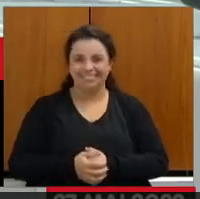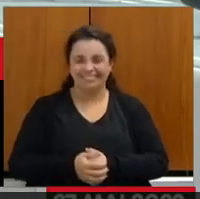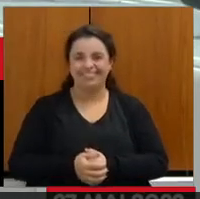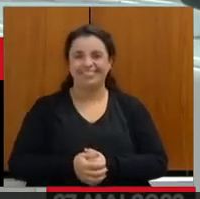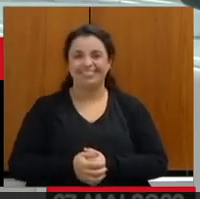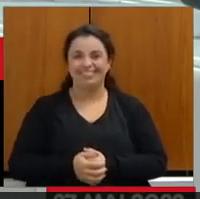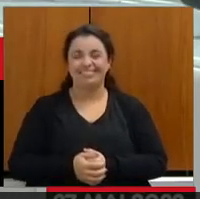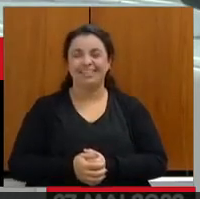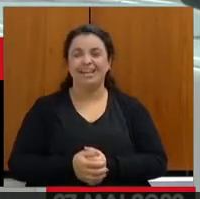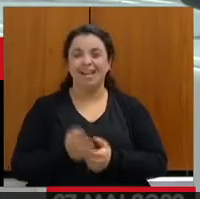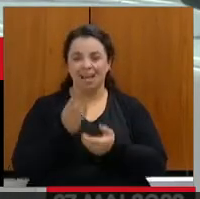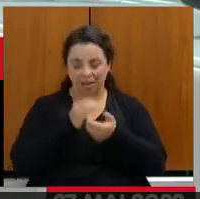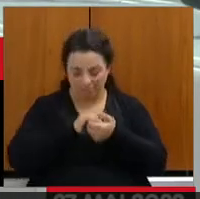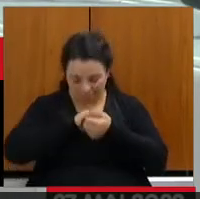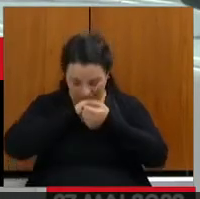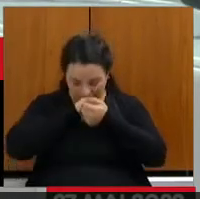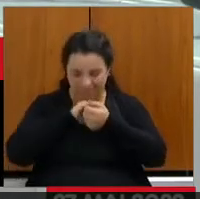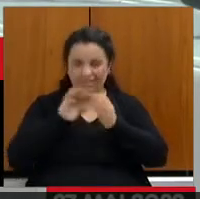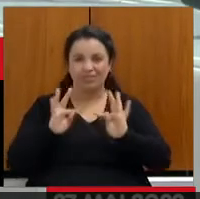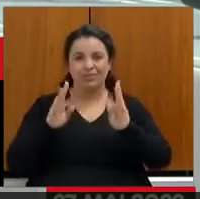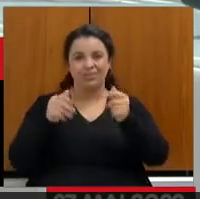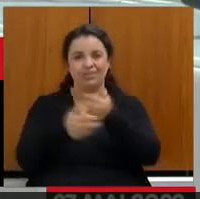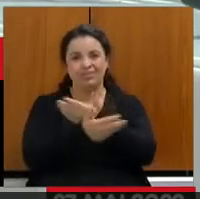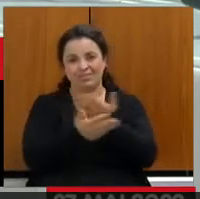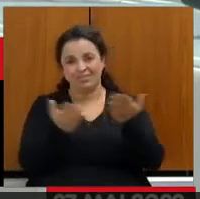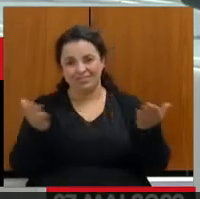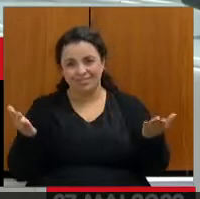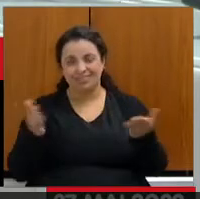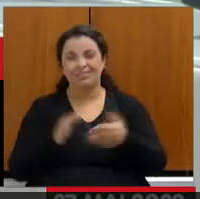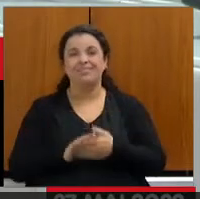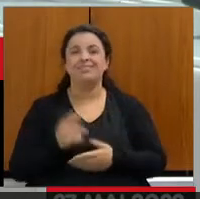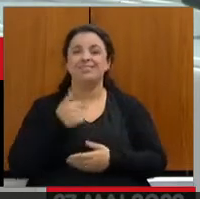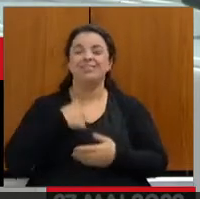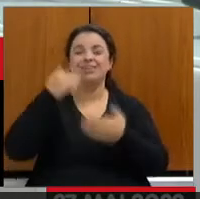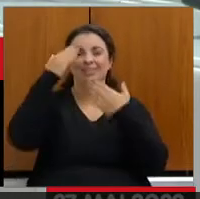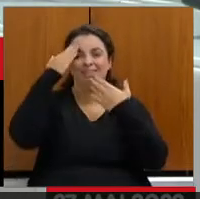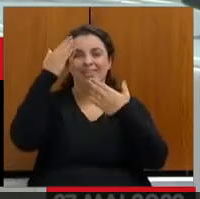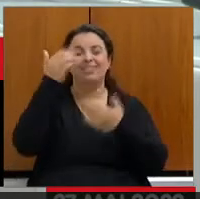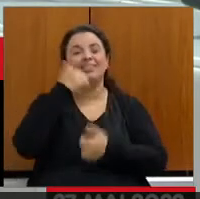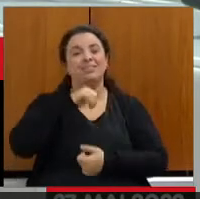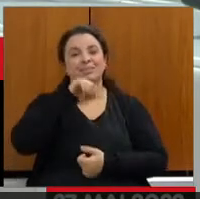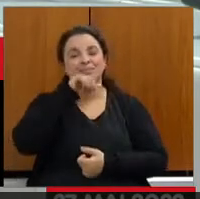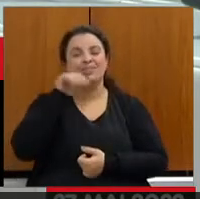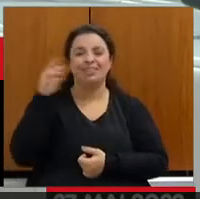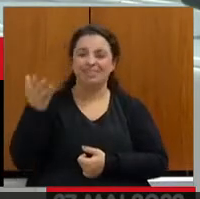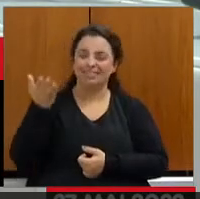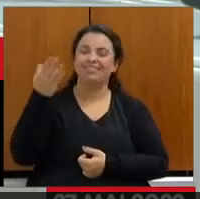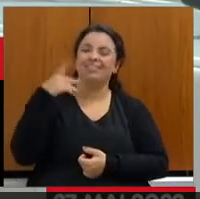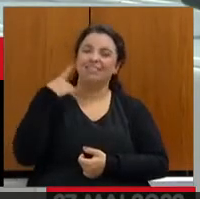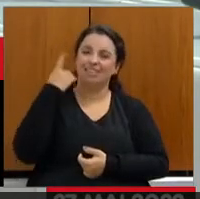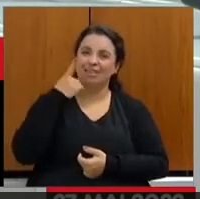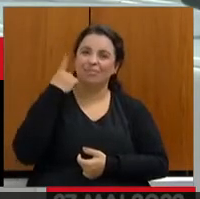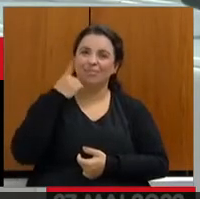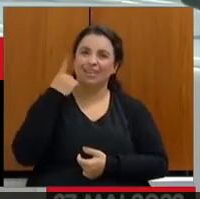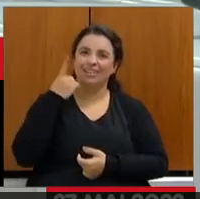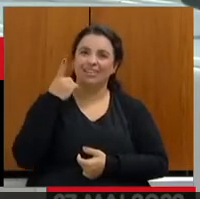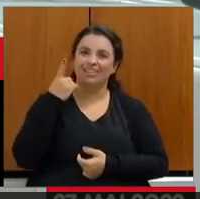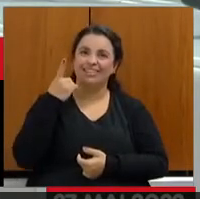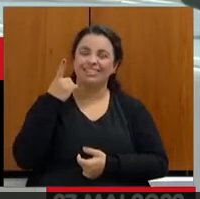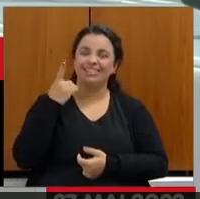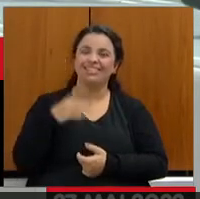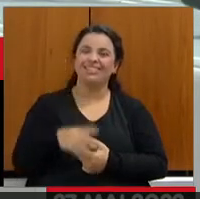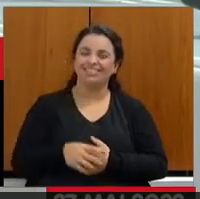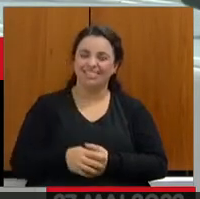é a minha benção a todas e todos eu agradeço as mulheres deputadas que é bom falar